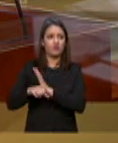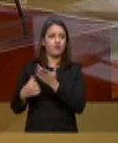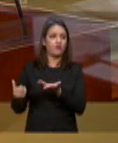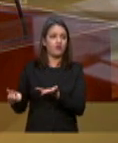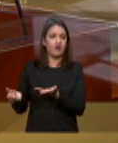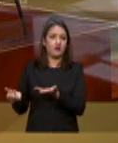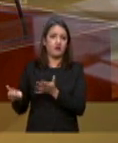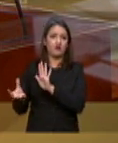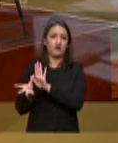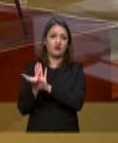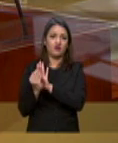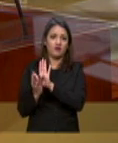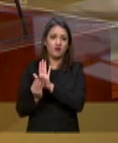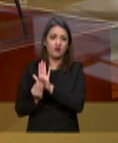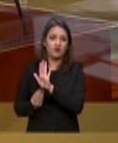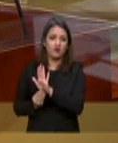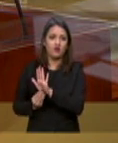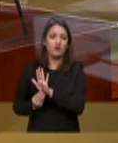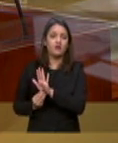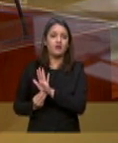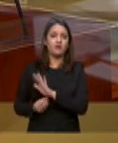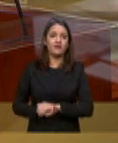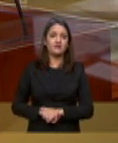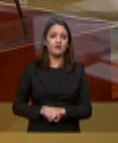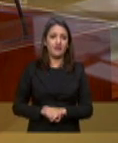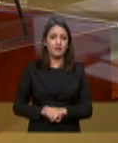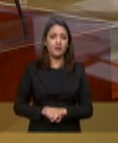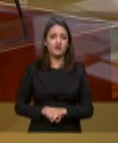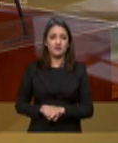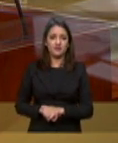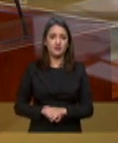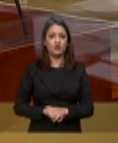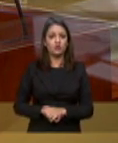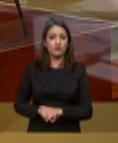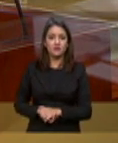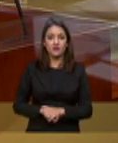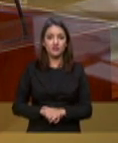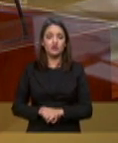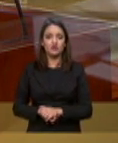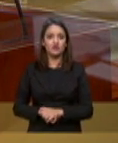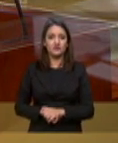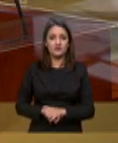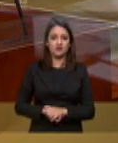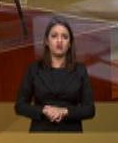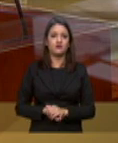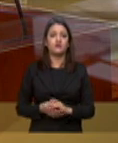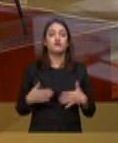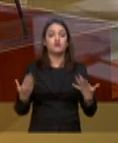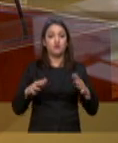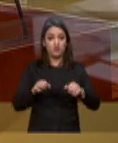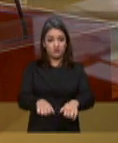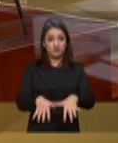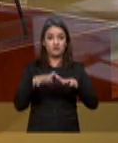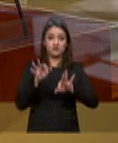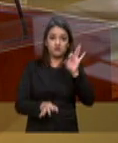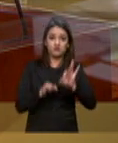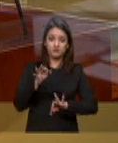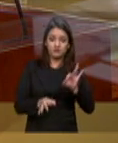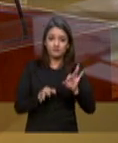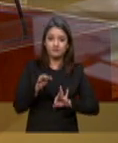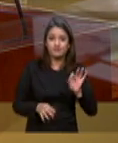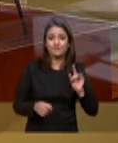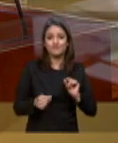doutrinária não tem qualquer previsão constitucional. Quando a Corte se deparou com esse tema, foi em ações de